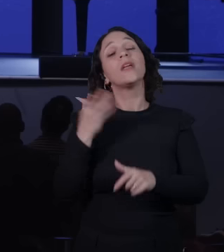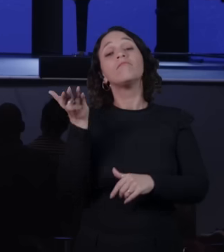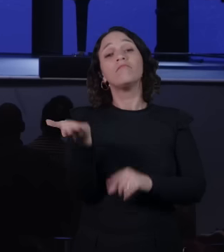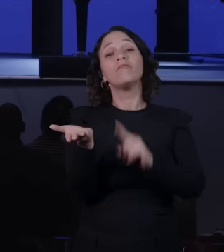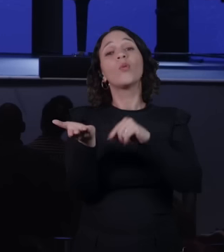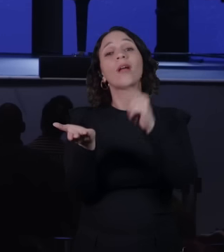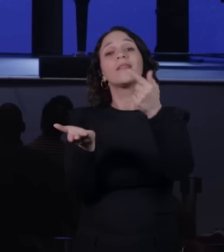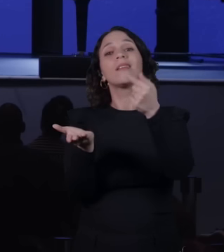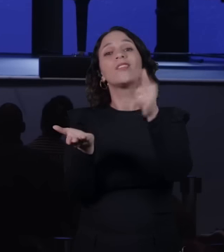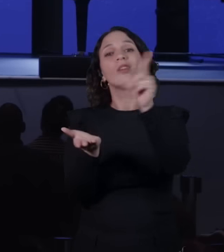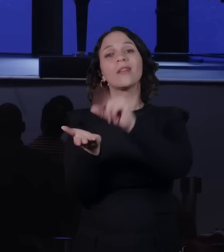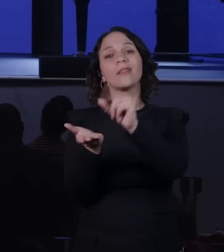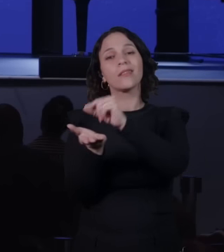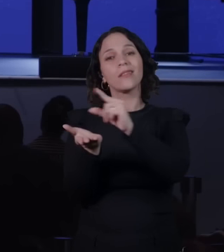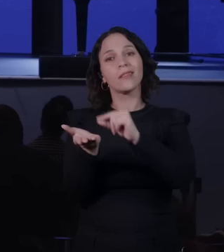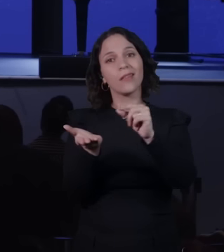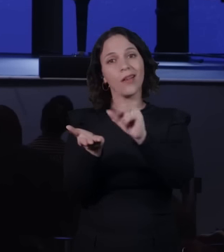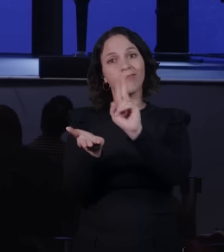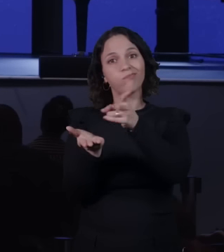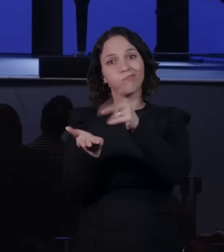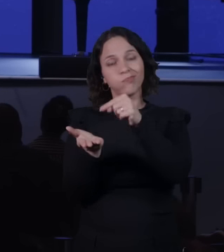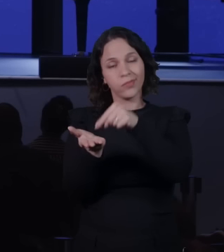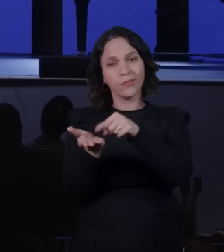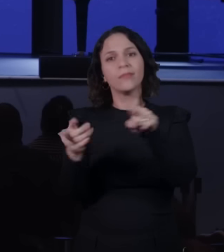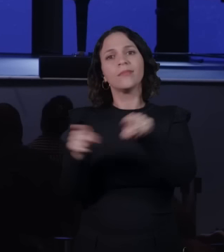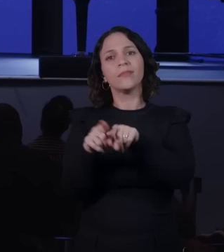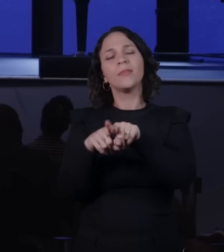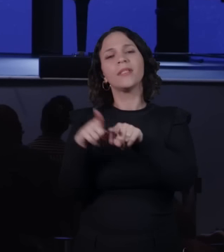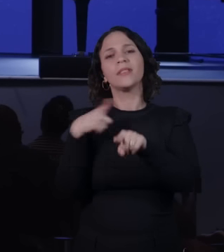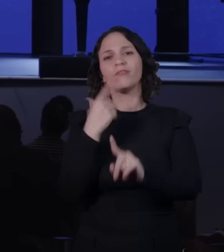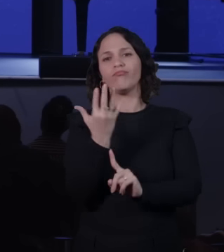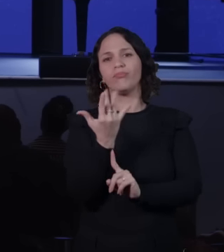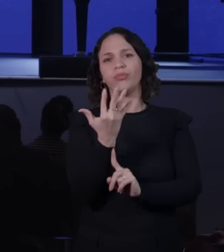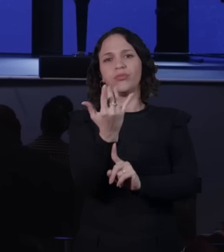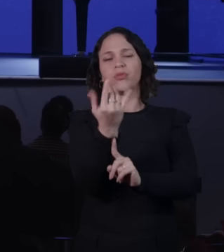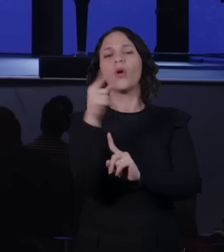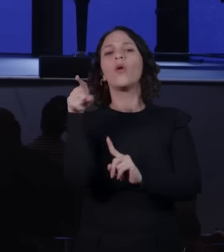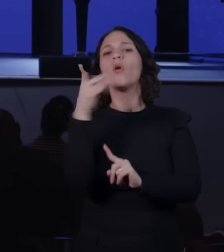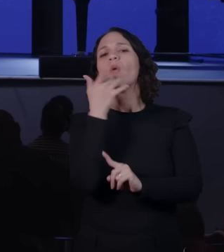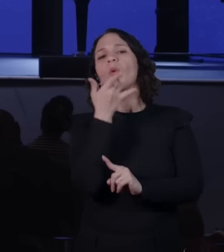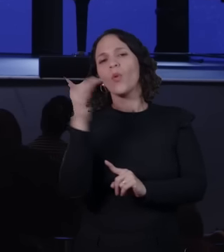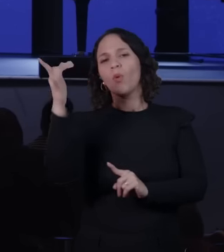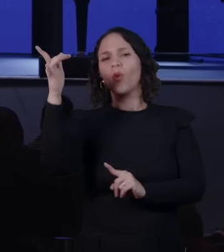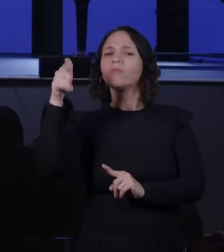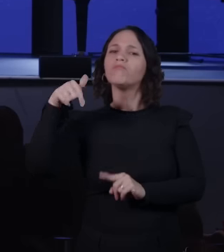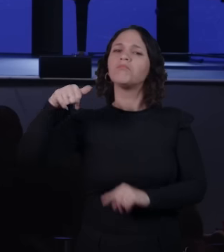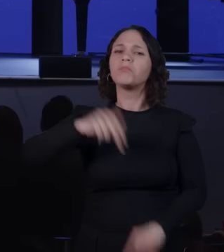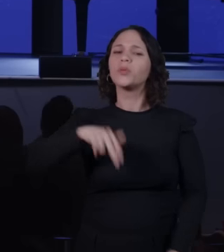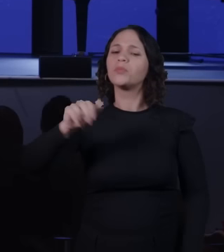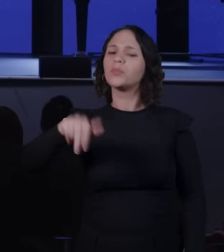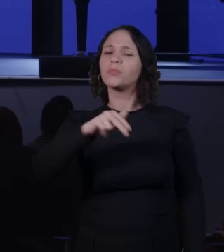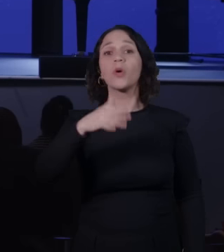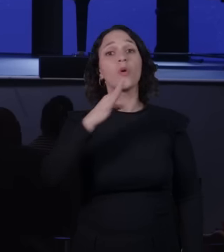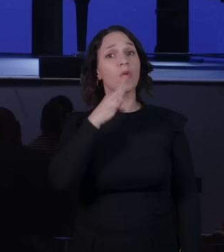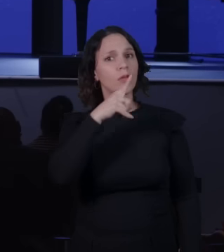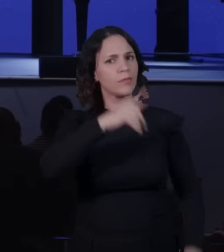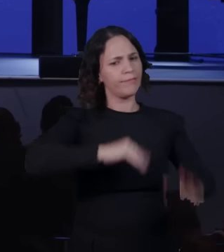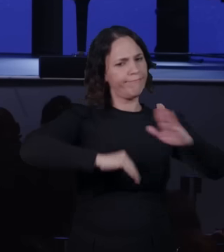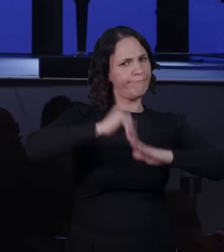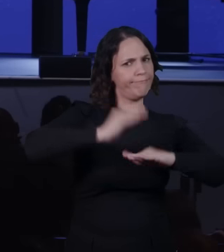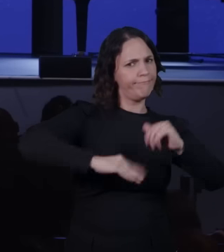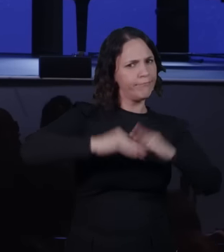sete estrelas e que anda no meio dos sete candeeiros de ouro. Conheço as tuas obras, tanto o teu labor